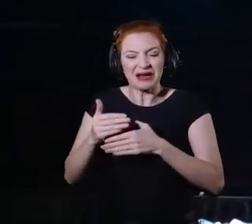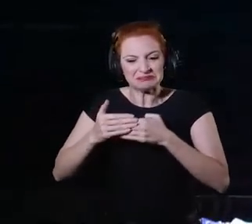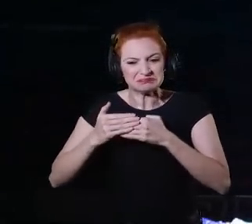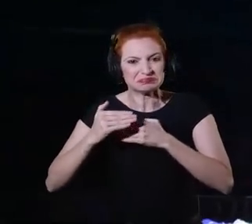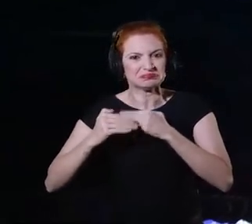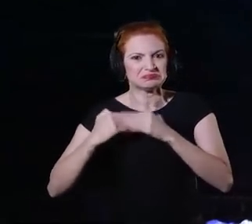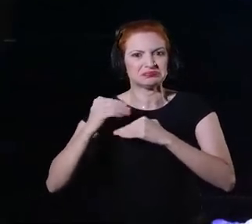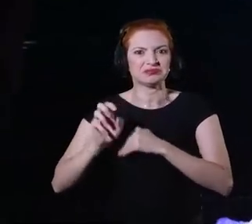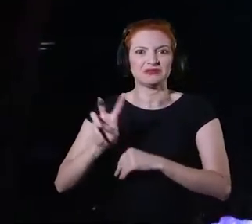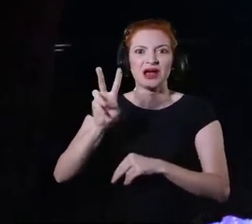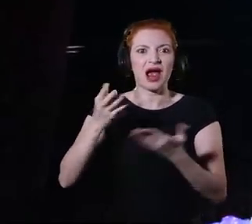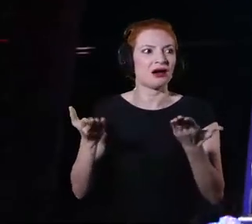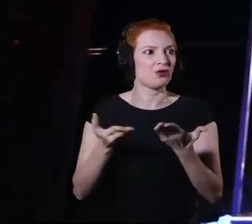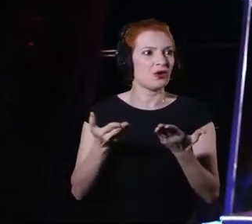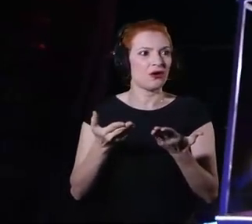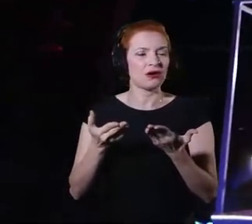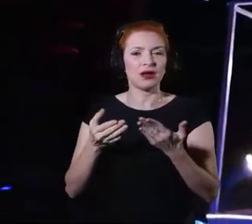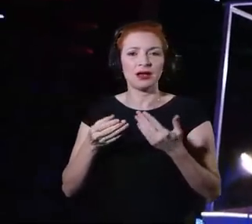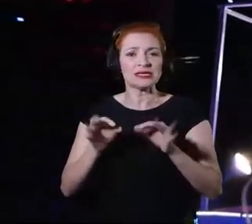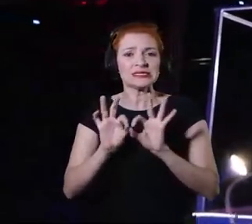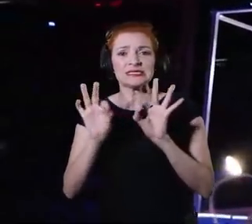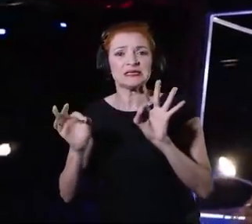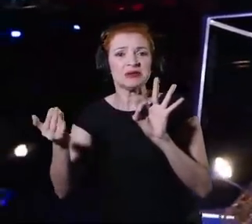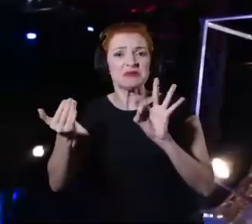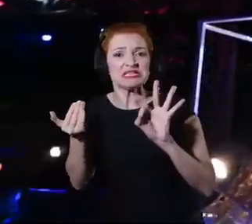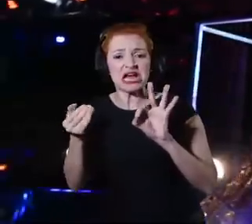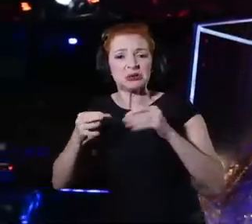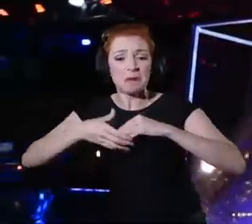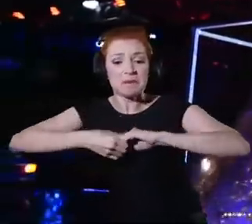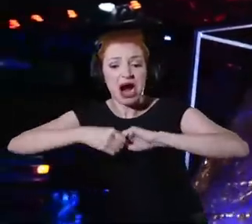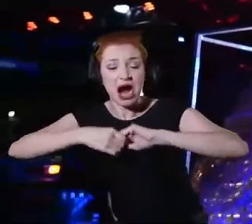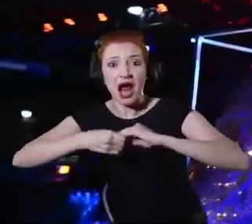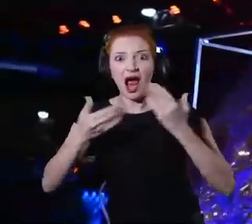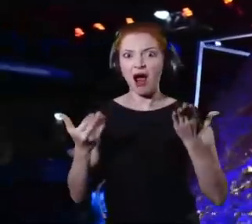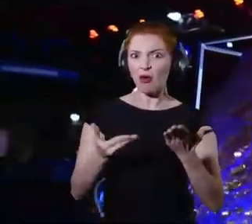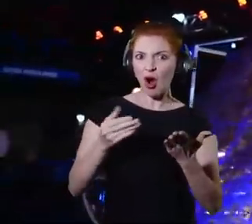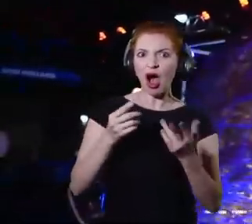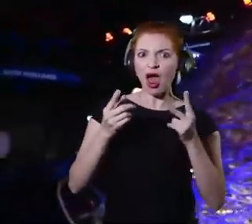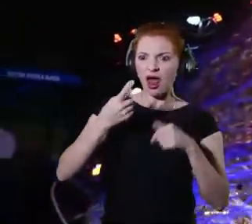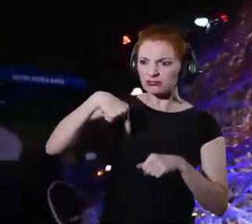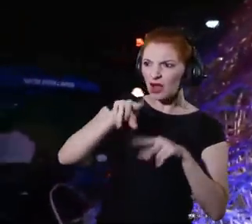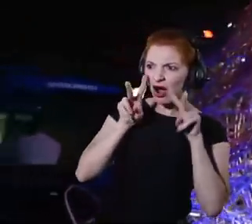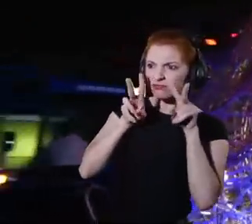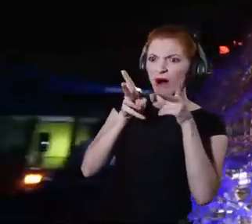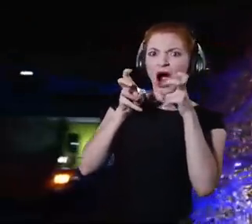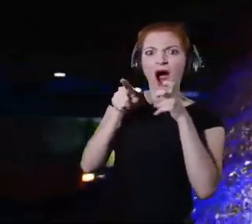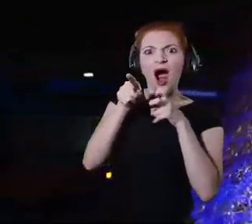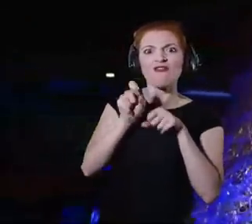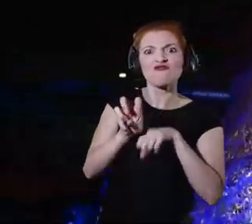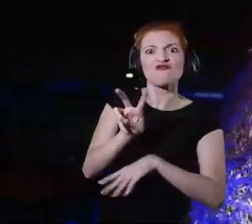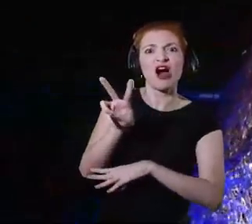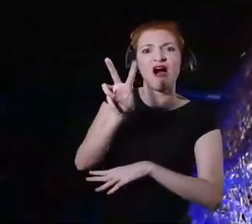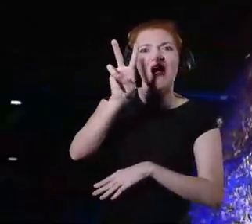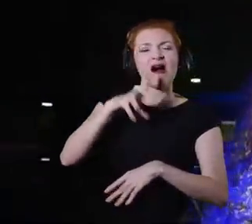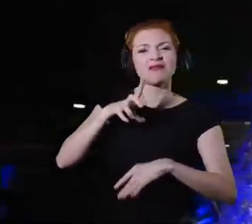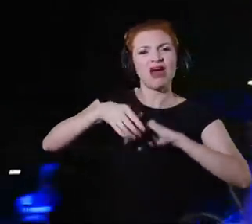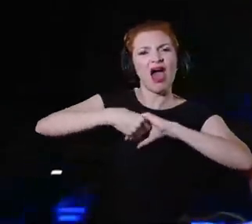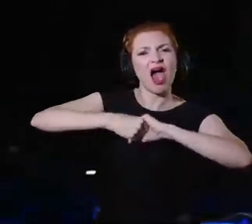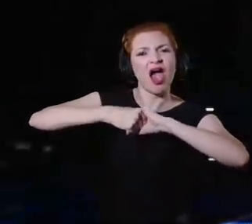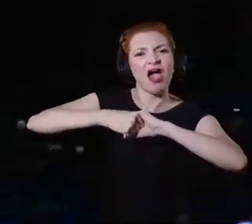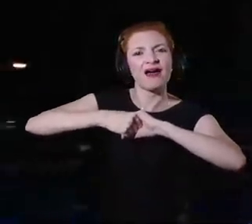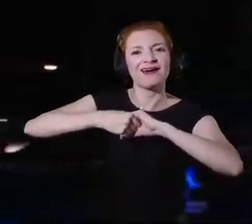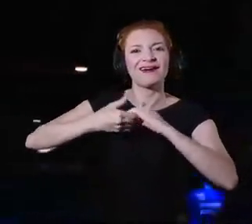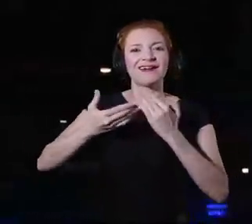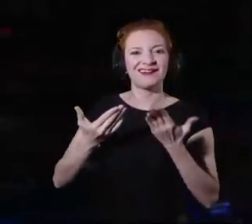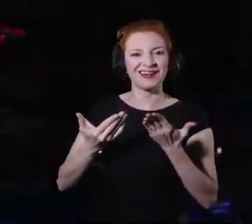se valorizou tão um aperto de mão, um abraço, que parecia tão banal, algo tão inútil, mas que hoje nós sabemos o que